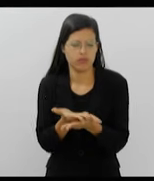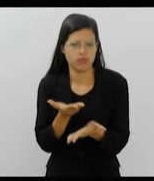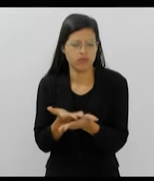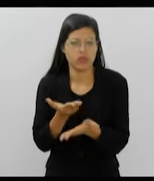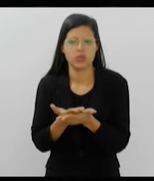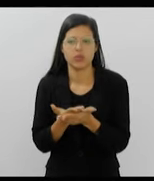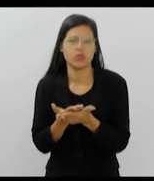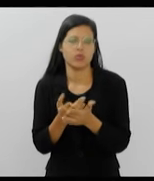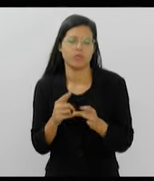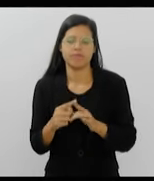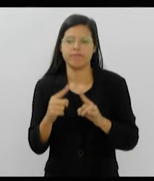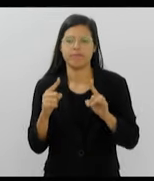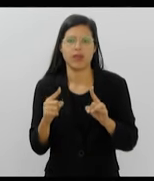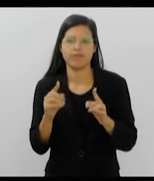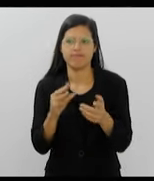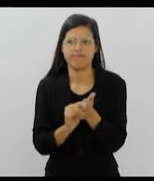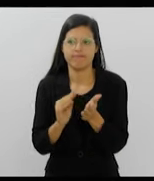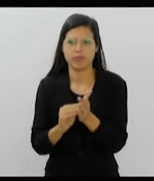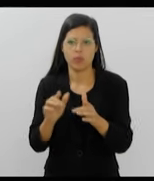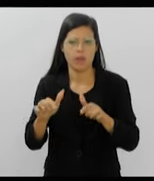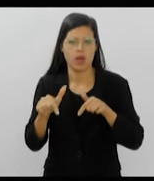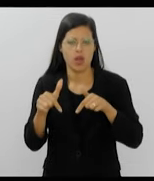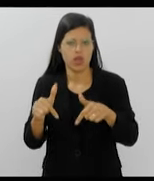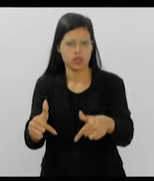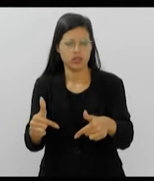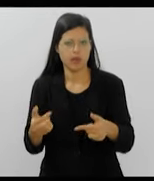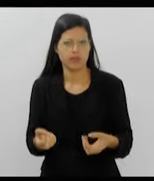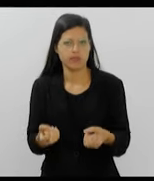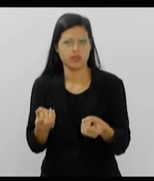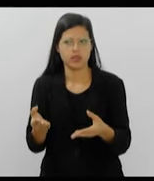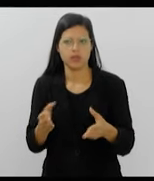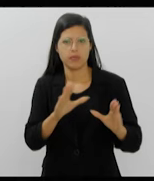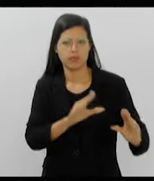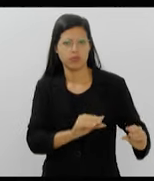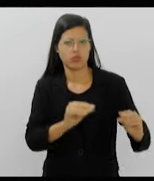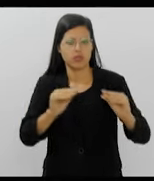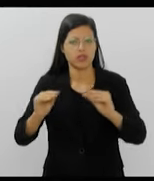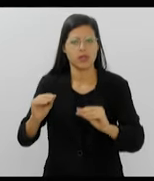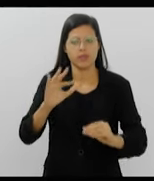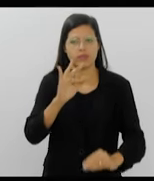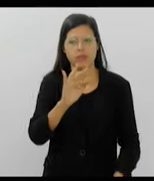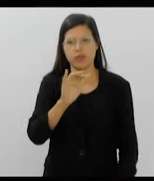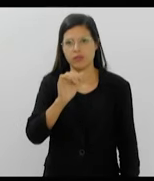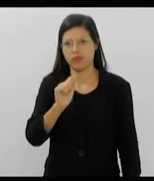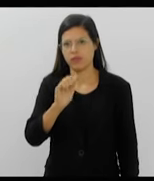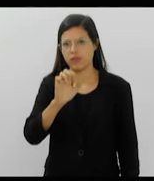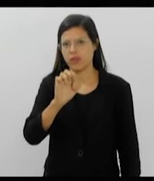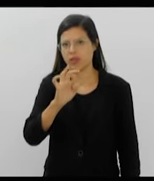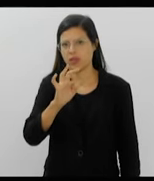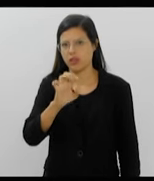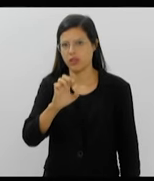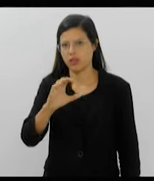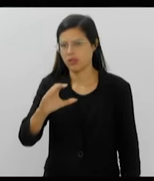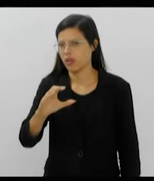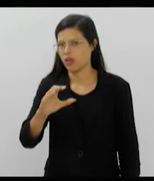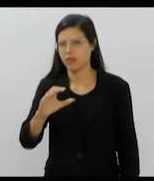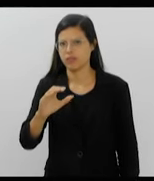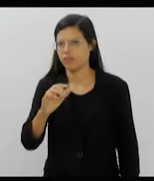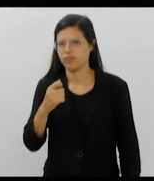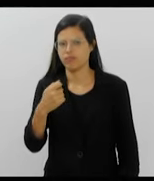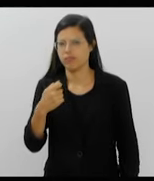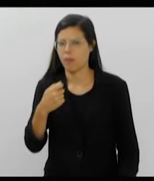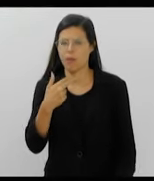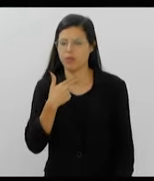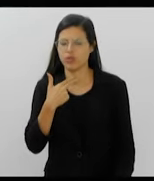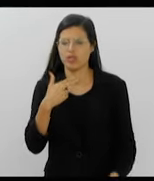ação concreta para que eles possam ser migrados para a FAETEC, que é onde nunca deveriam ter saído.